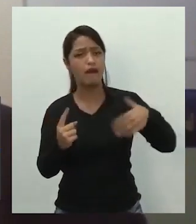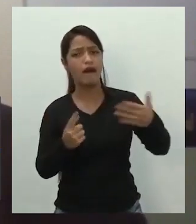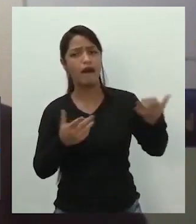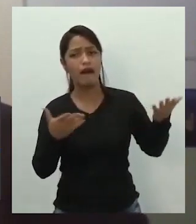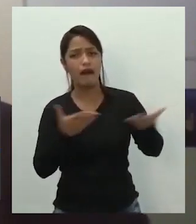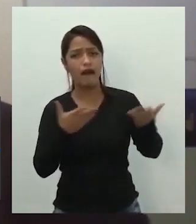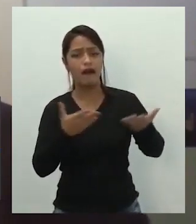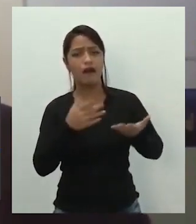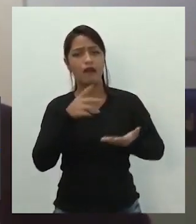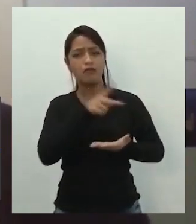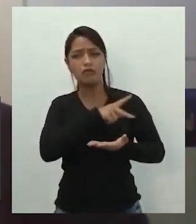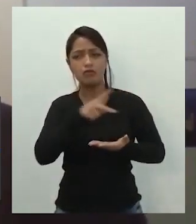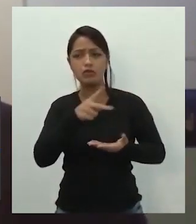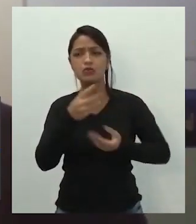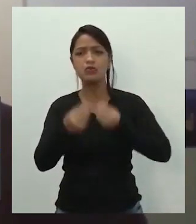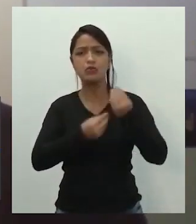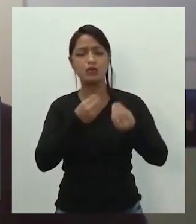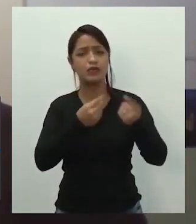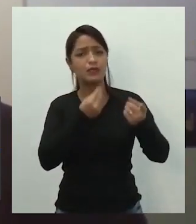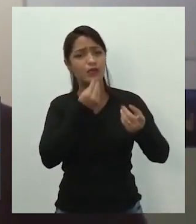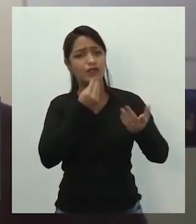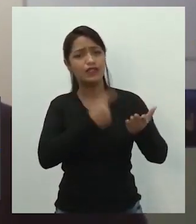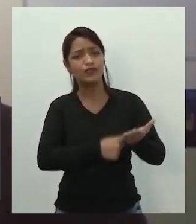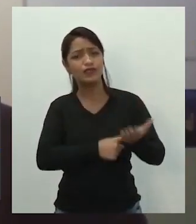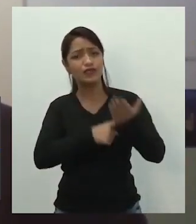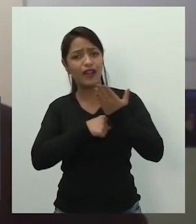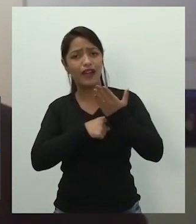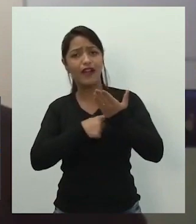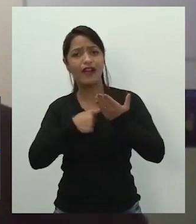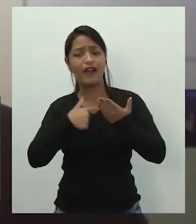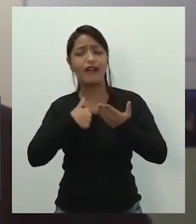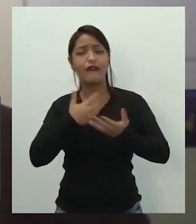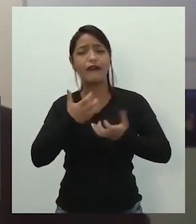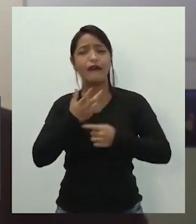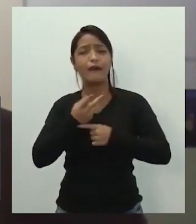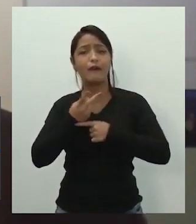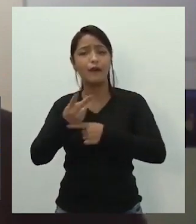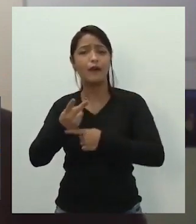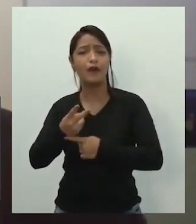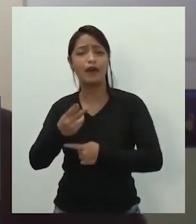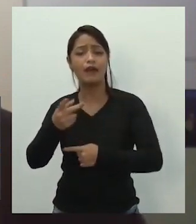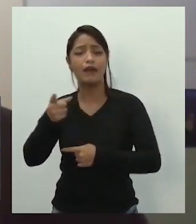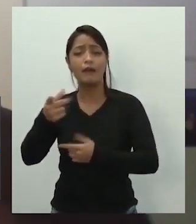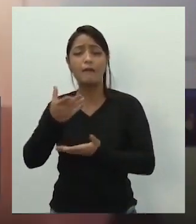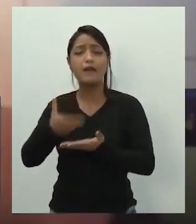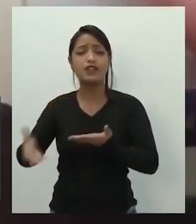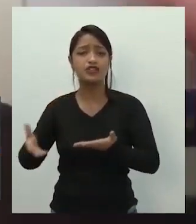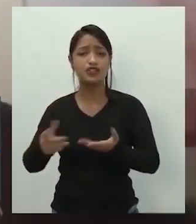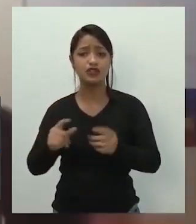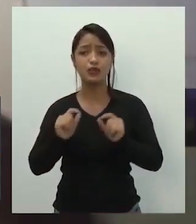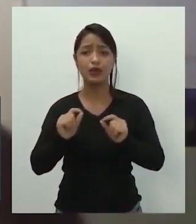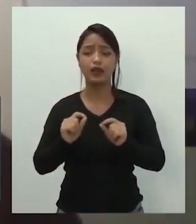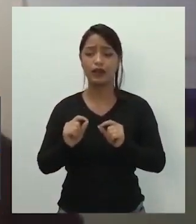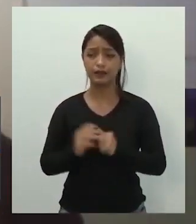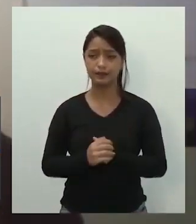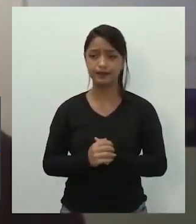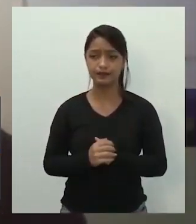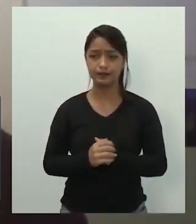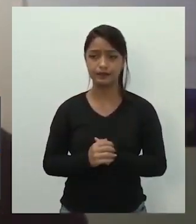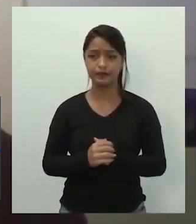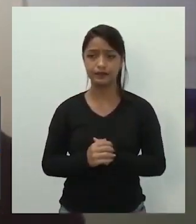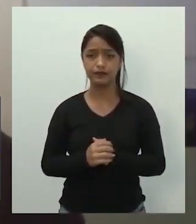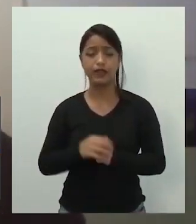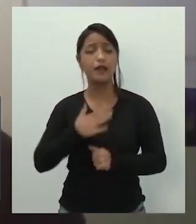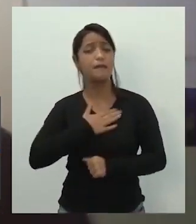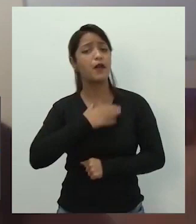os professores podiam me ajudar a encontrar meu irmão que eu perdi. Eu falei, poxa, aquele aí foi aonde? Ele, olha, era lá